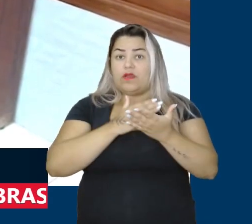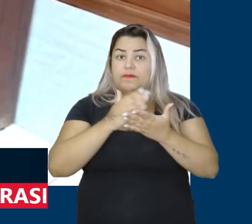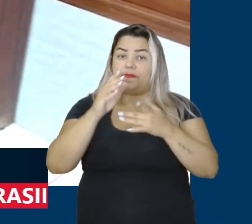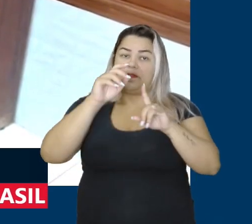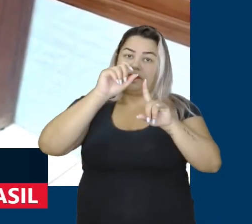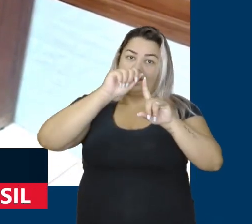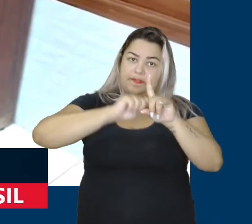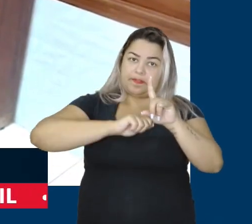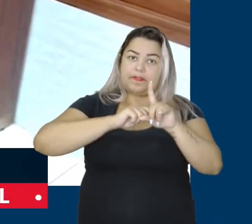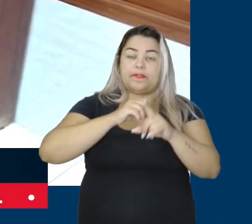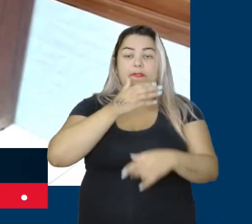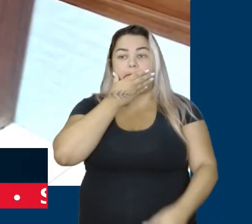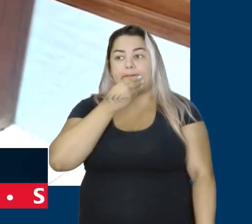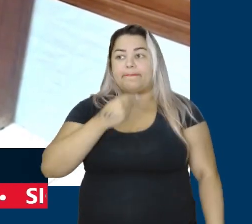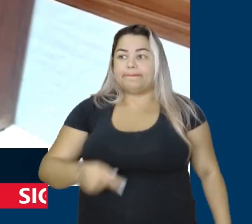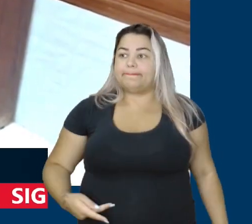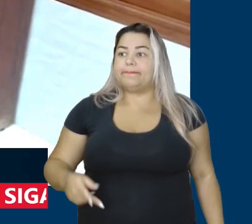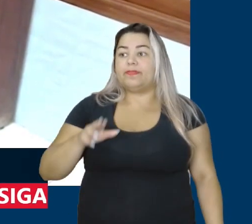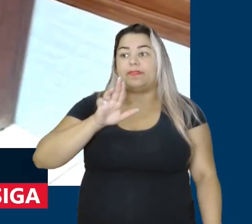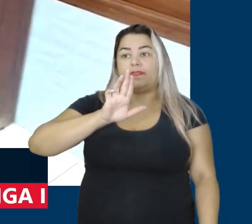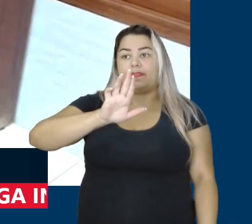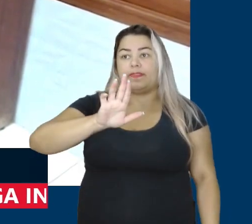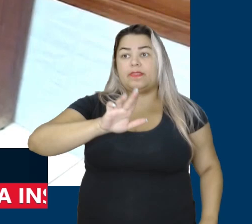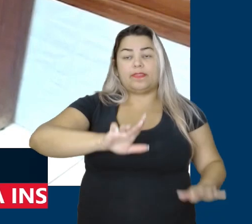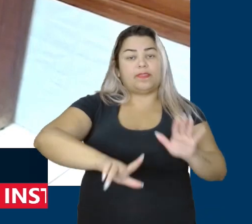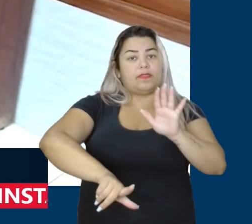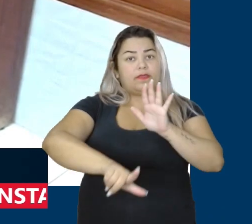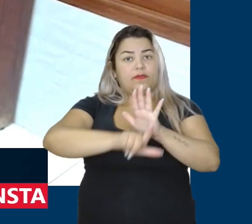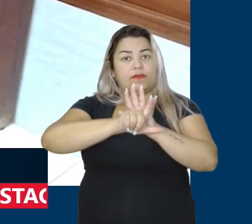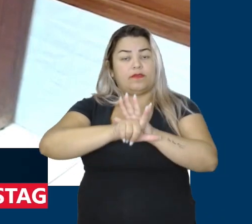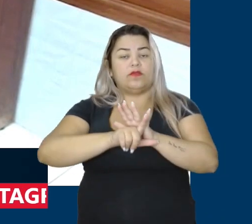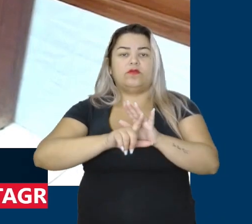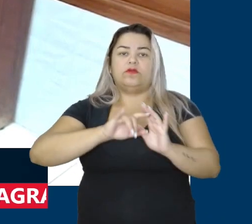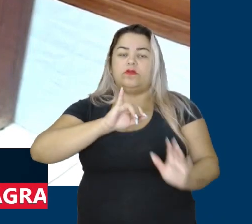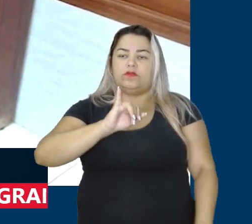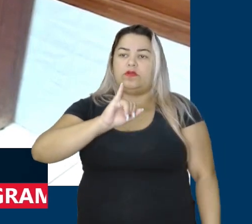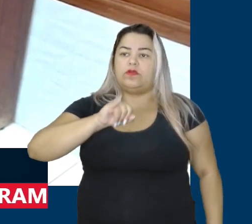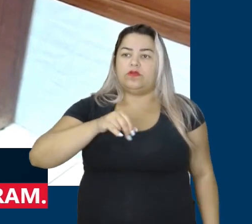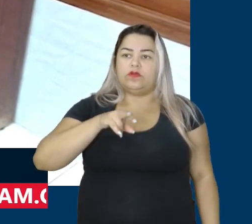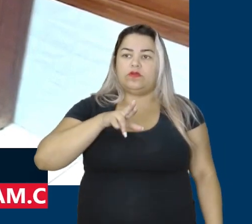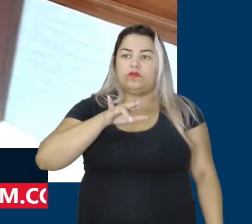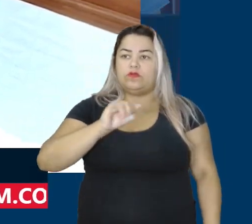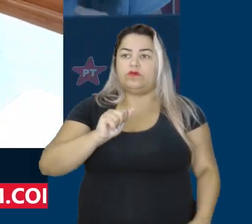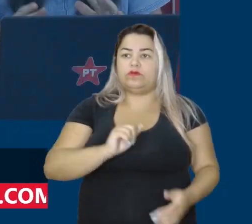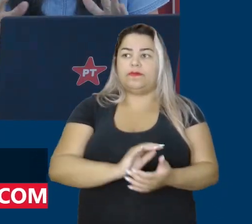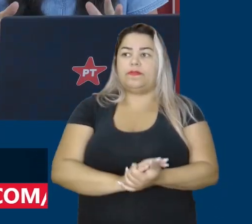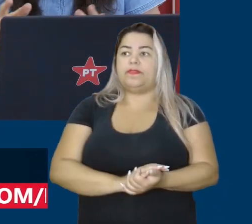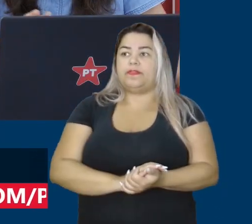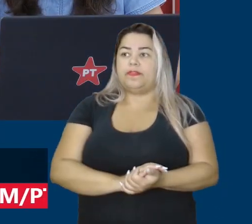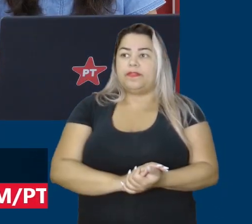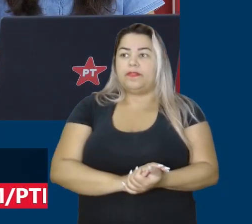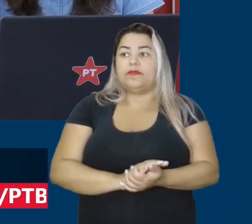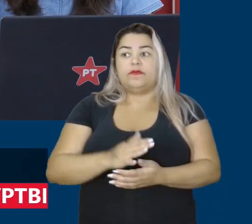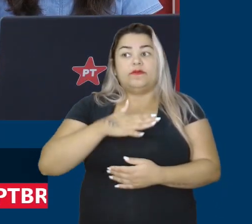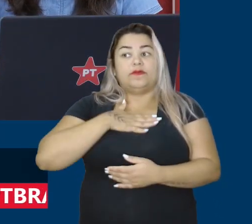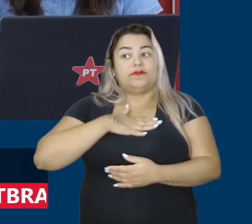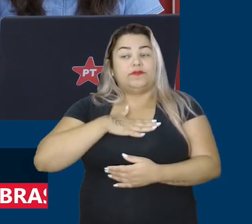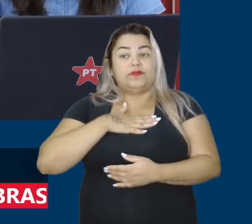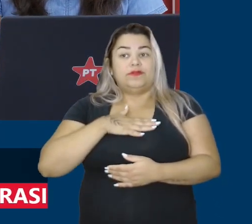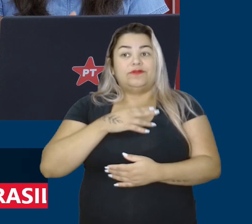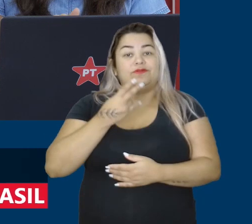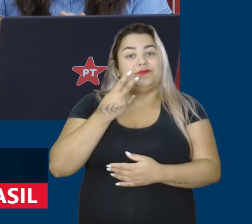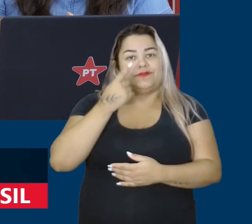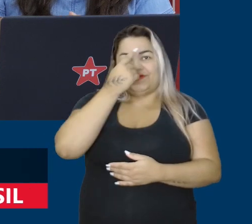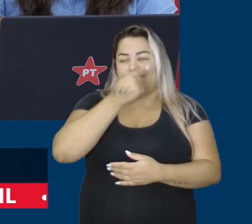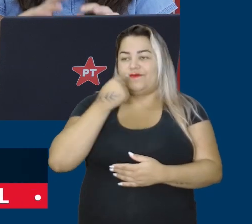meses do presidente Lula. Uma das primeiras leis que ele sancionou foi a da injúria, por exemplo. Seria uma honra que a gente ficar 2 horas falando